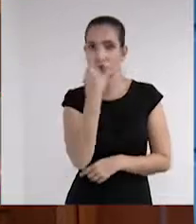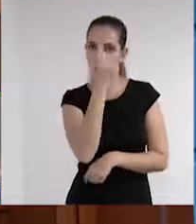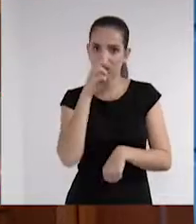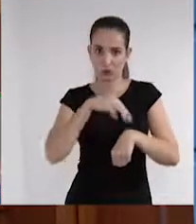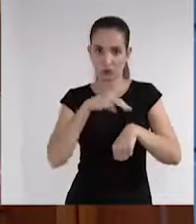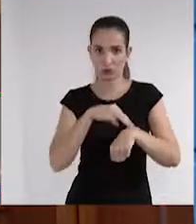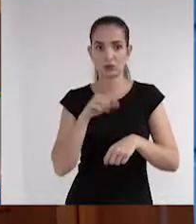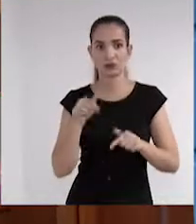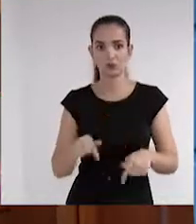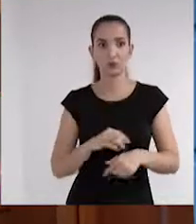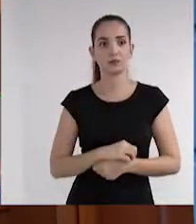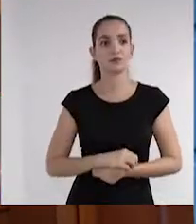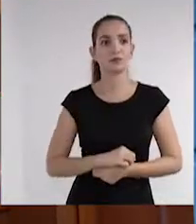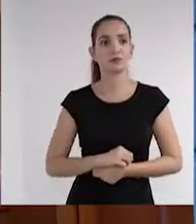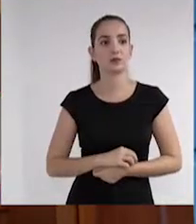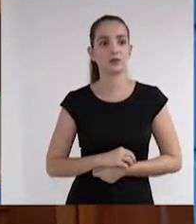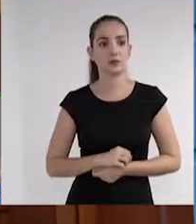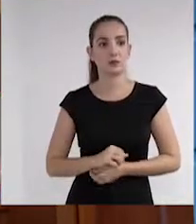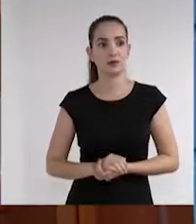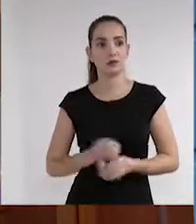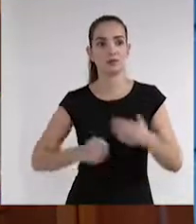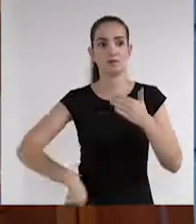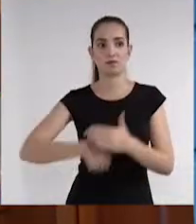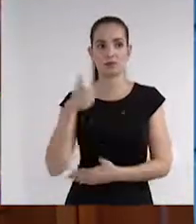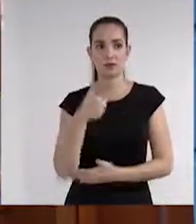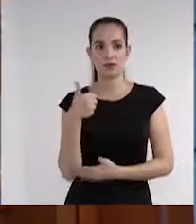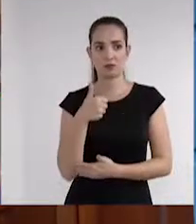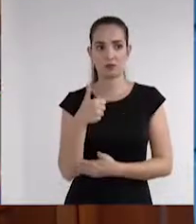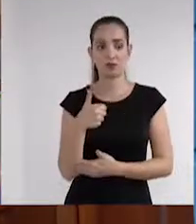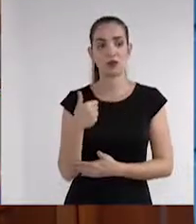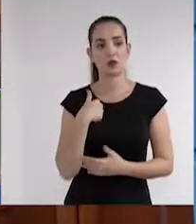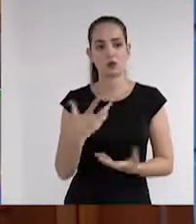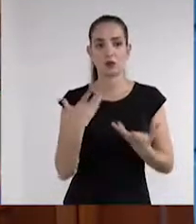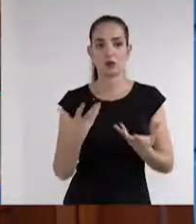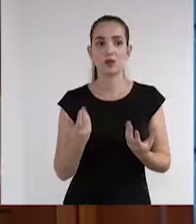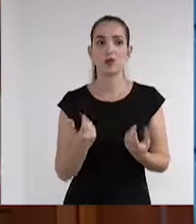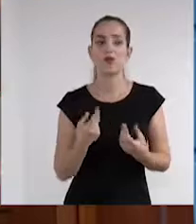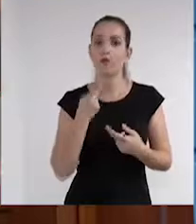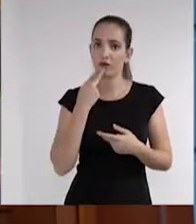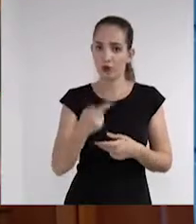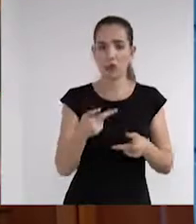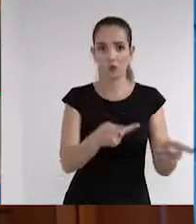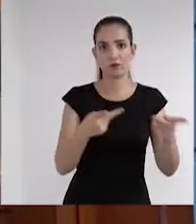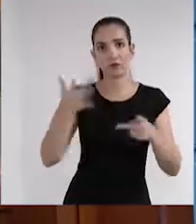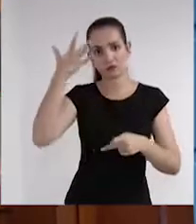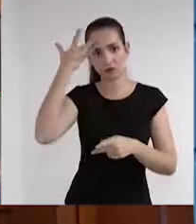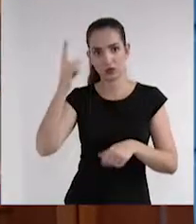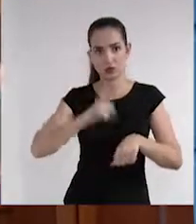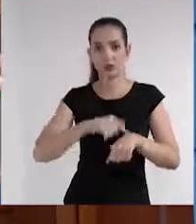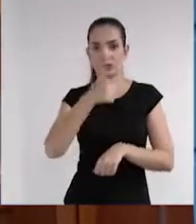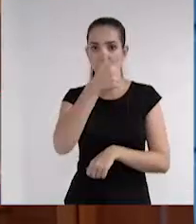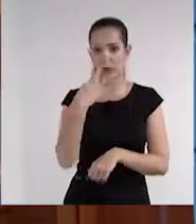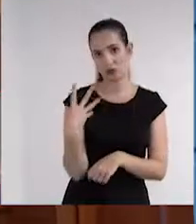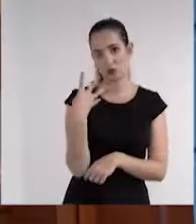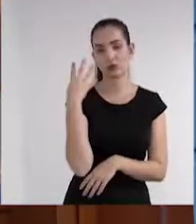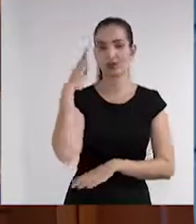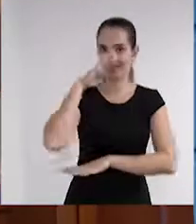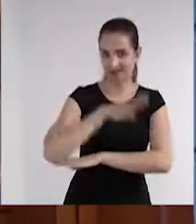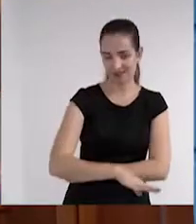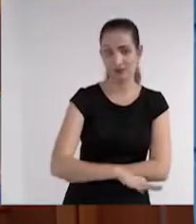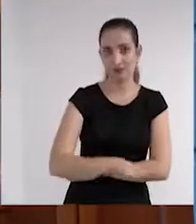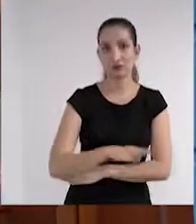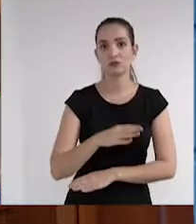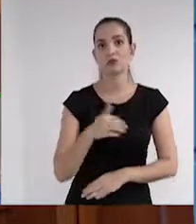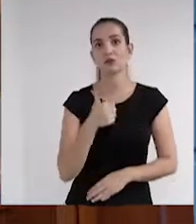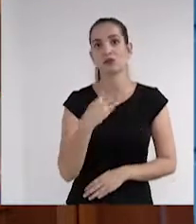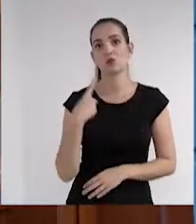aqui. Primeiro, reforçando o convite para amanhã, às 14 horas, audiência pública sobre o tema